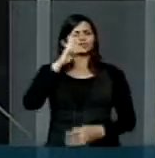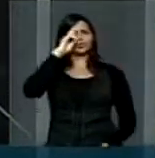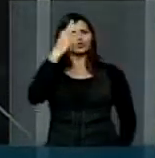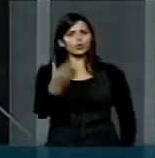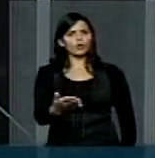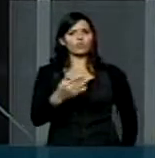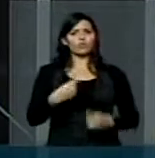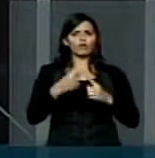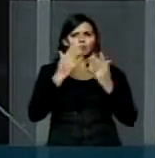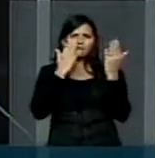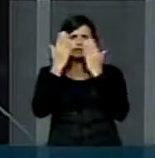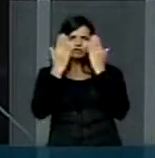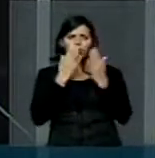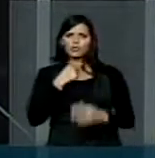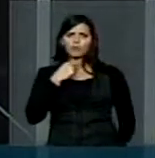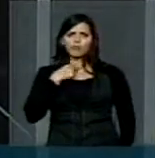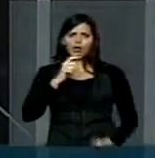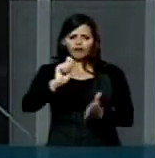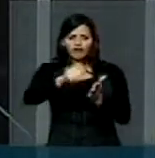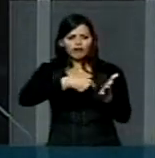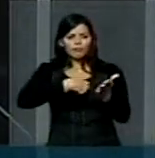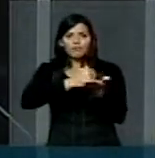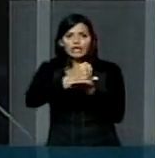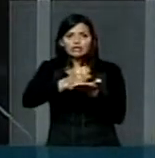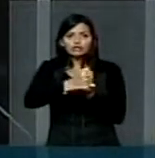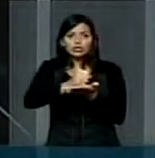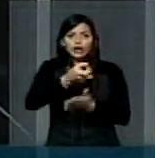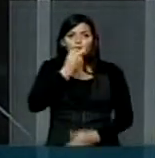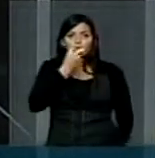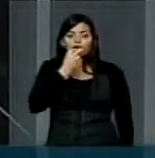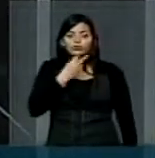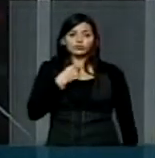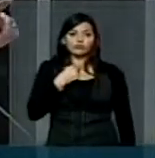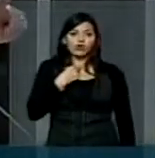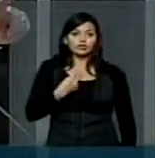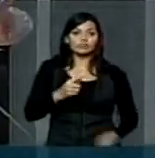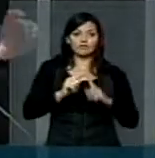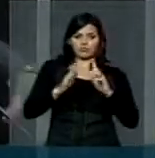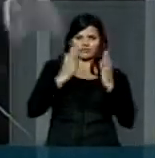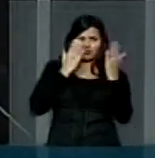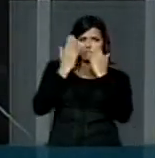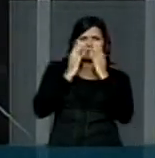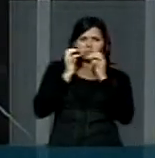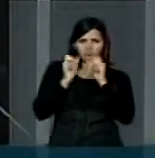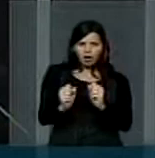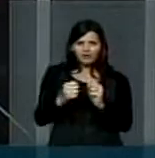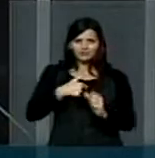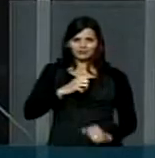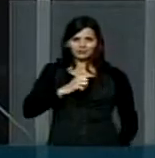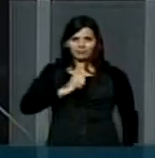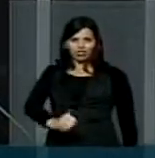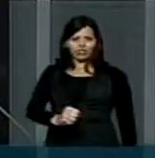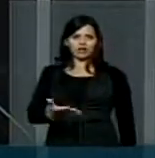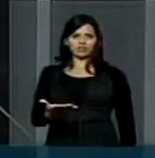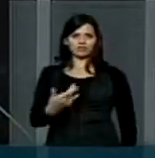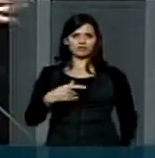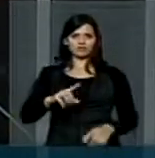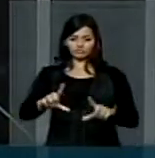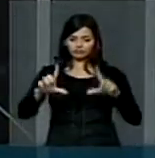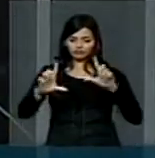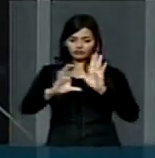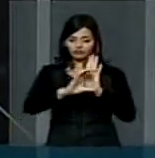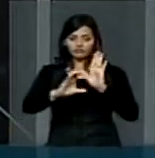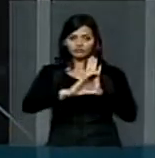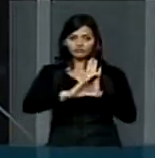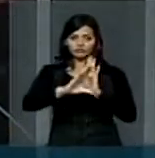que o psicólogo ele não pode prescrever um medicamento, mas neste diploma que está sendo